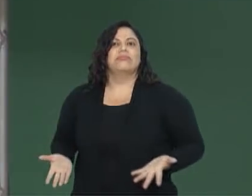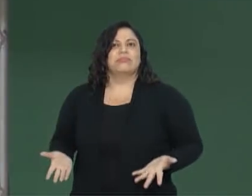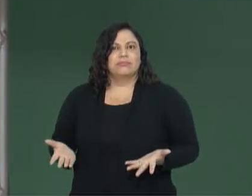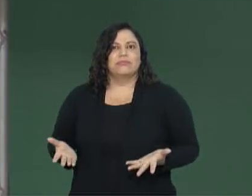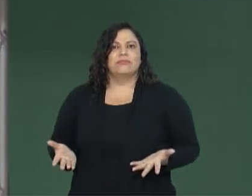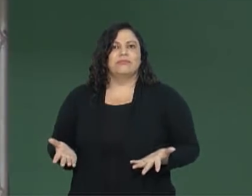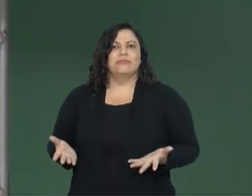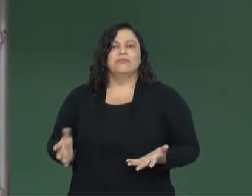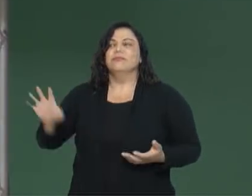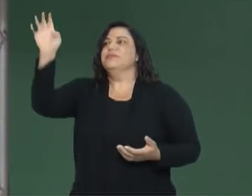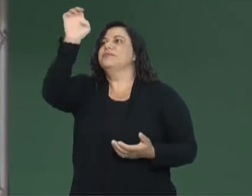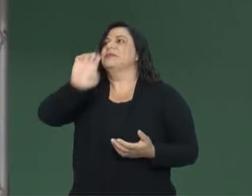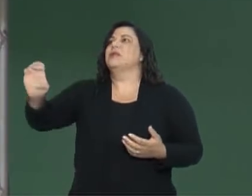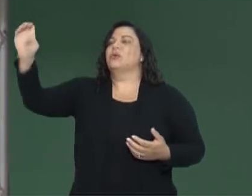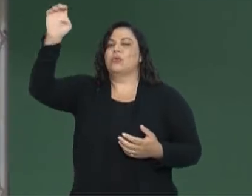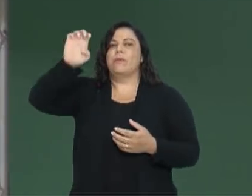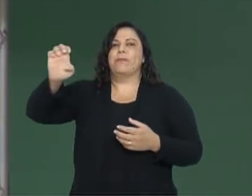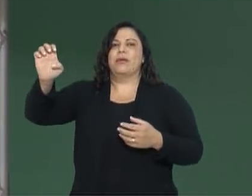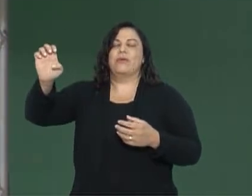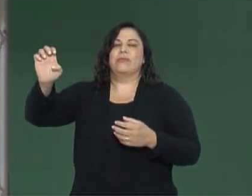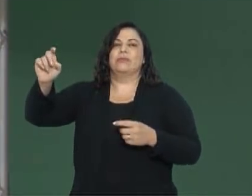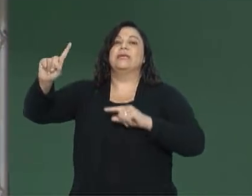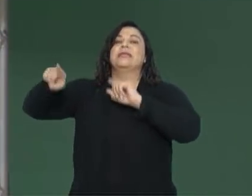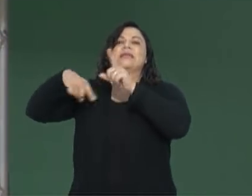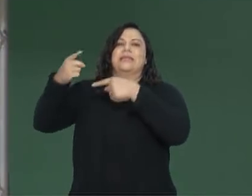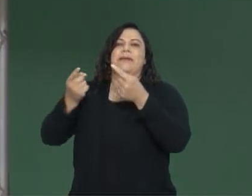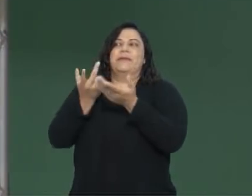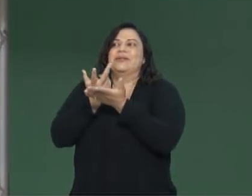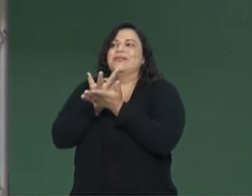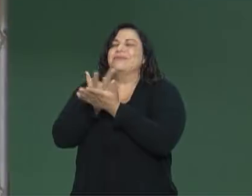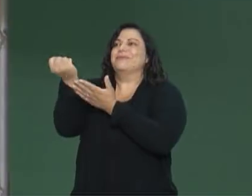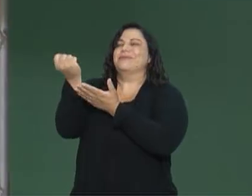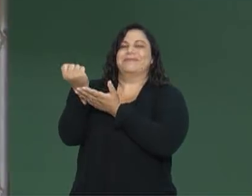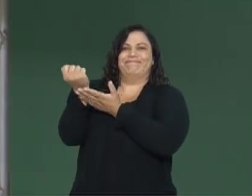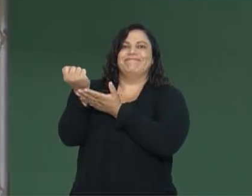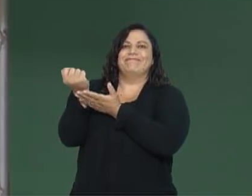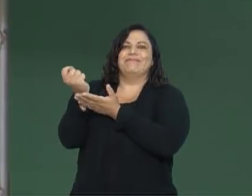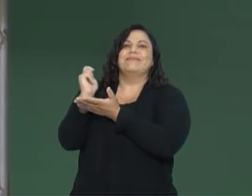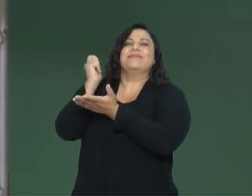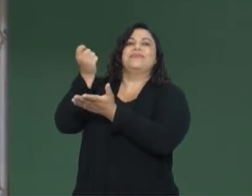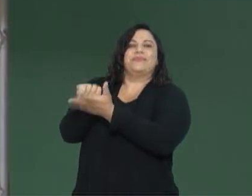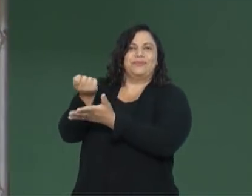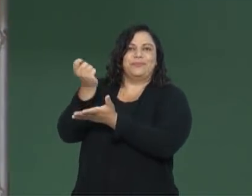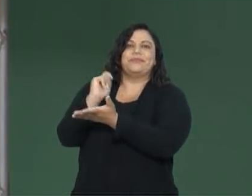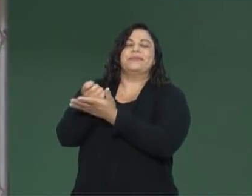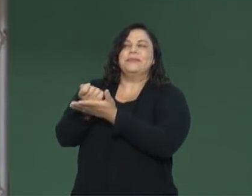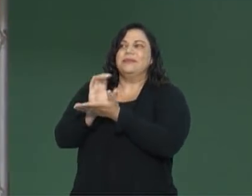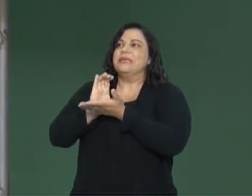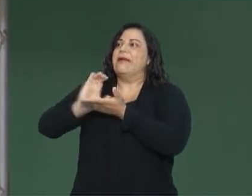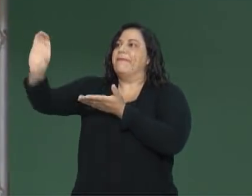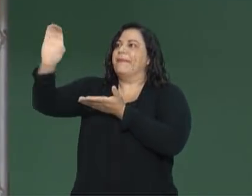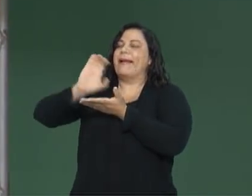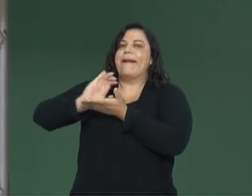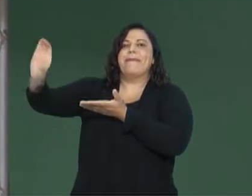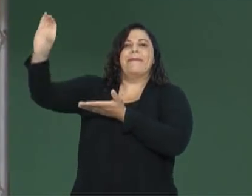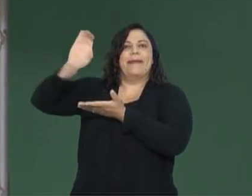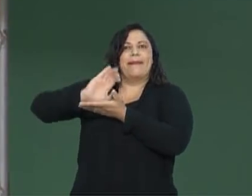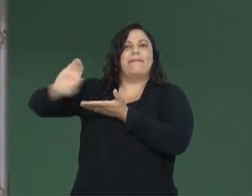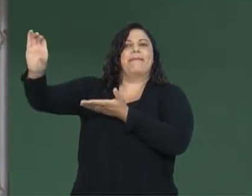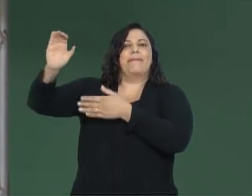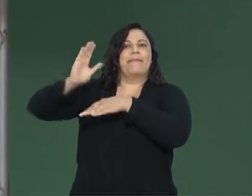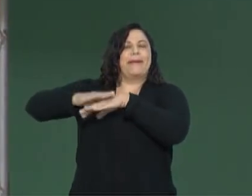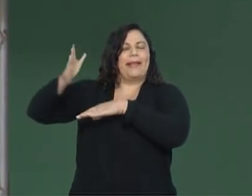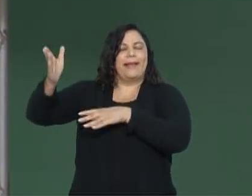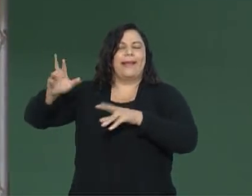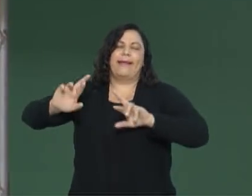nos venda uma panela de 2, 3 quilos por um preço muito maior do que uma tonelada de ferro.